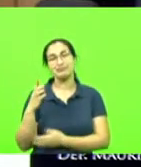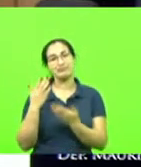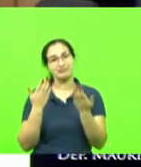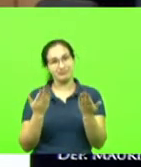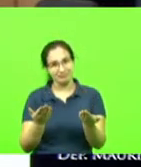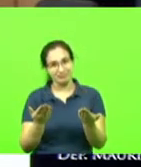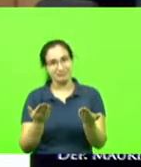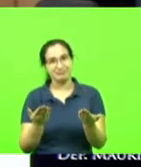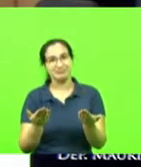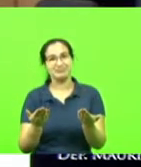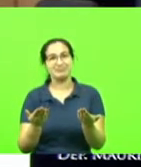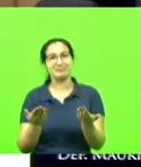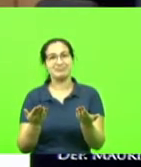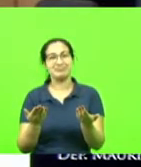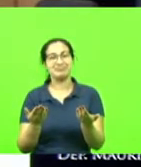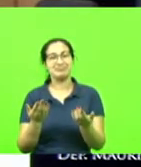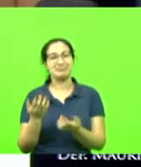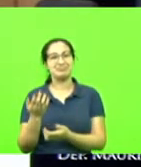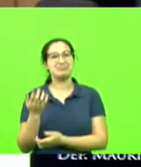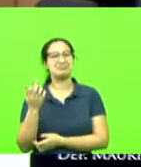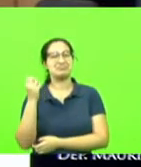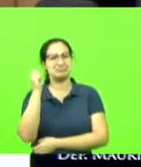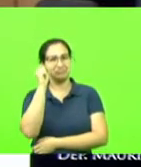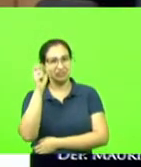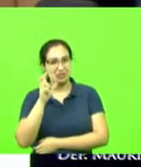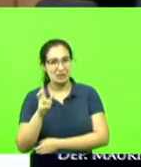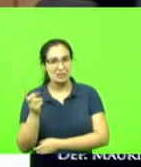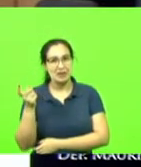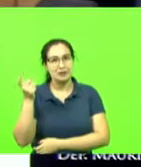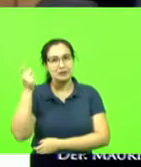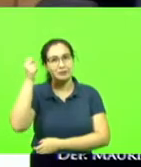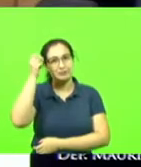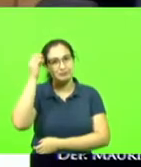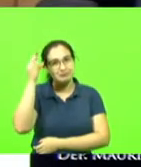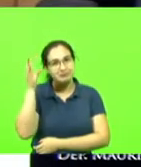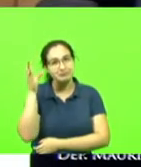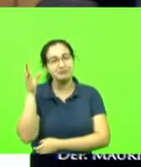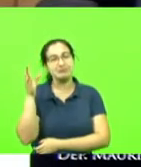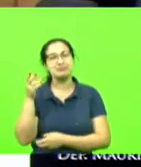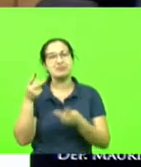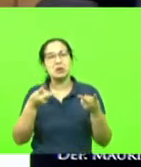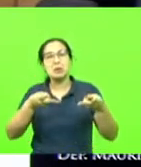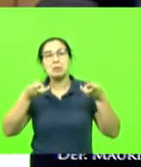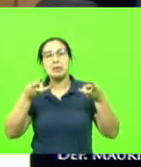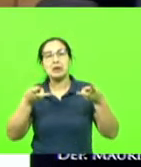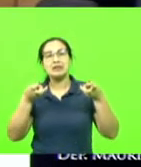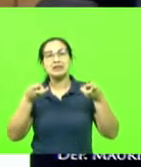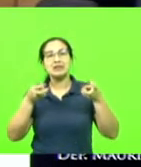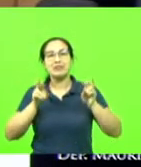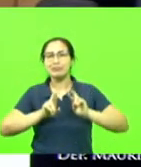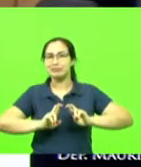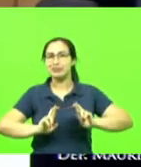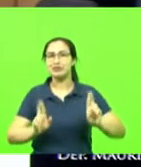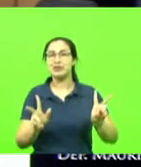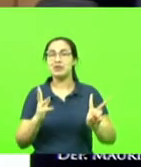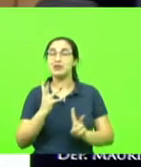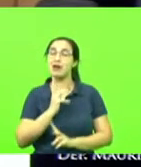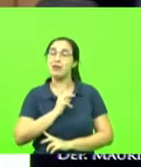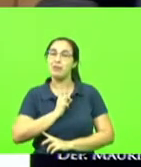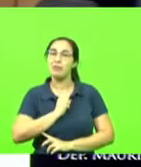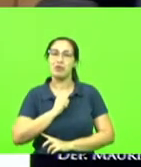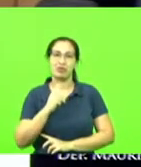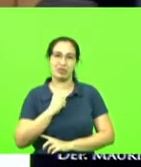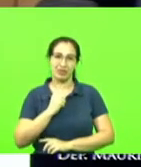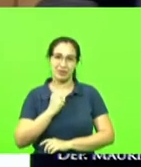tua sagacidade, expertise, inteligência e percepção e amor pelo que faz. As